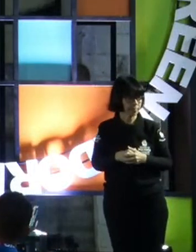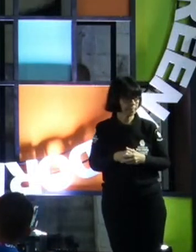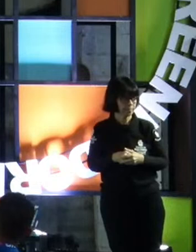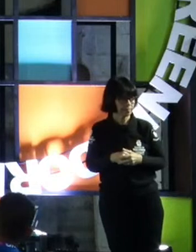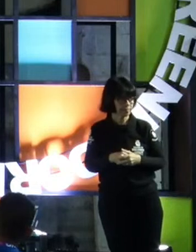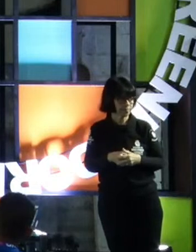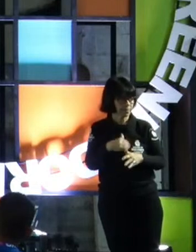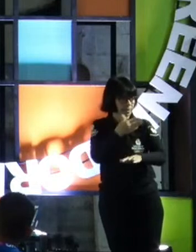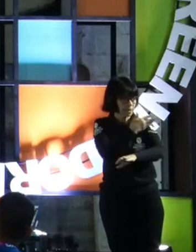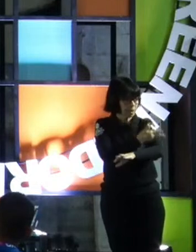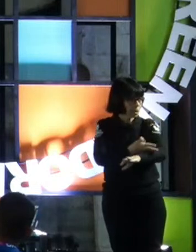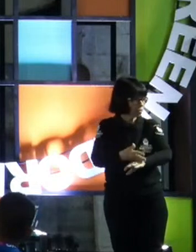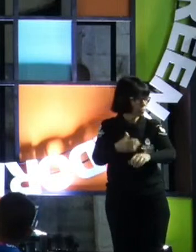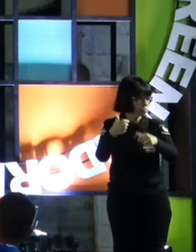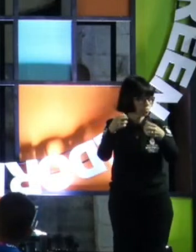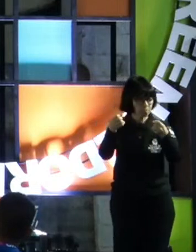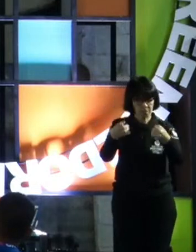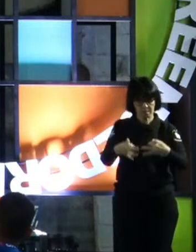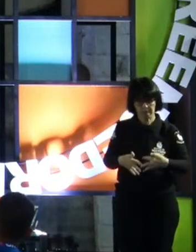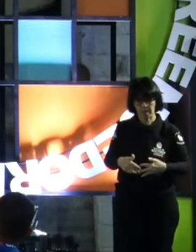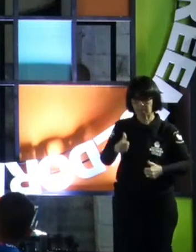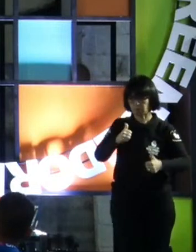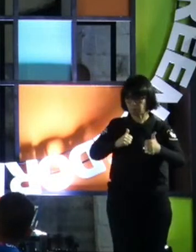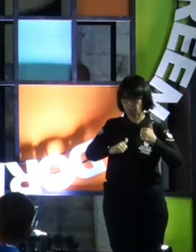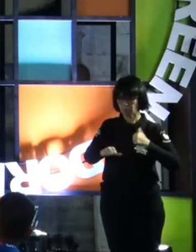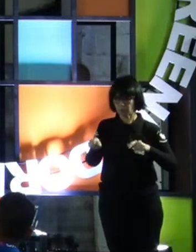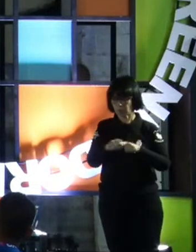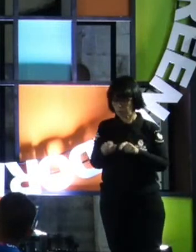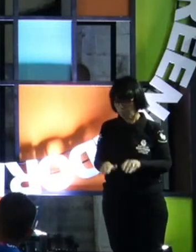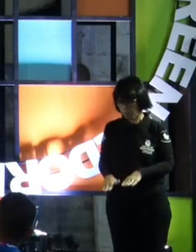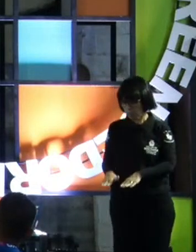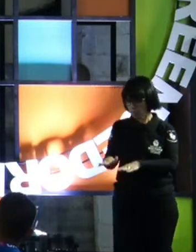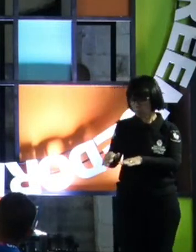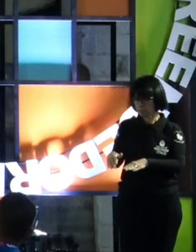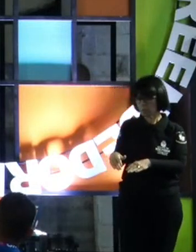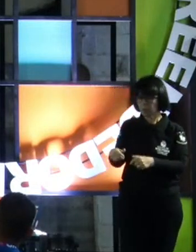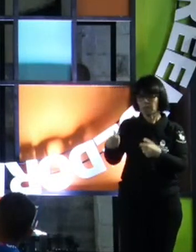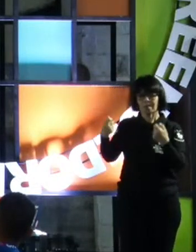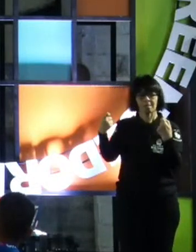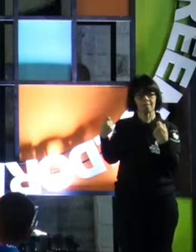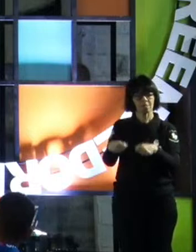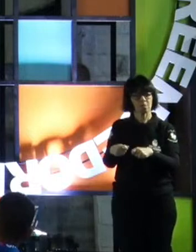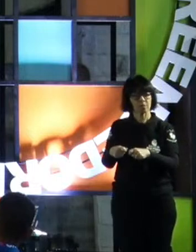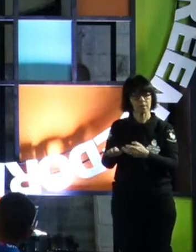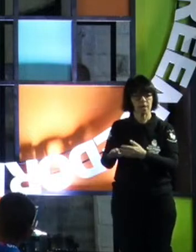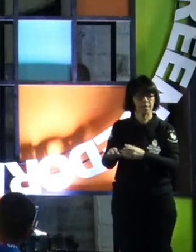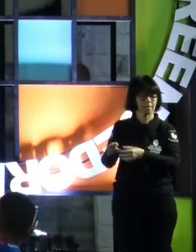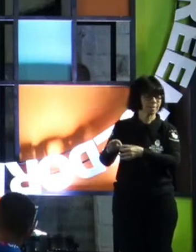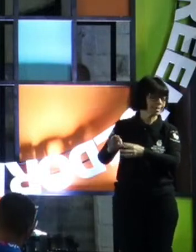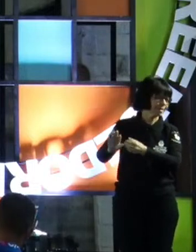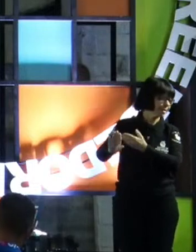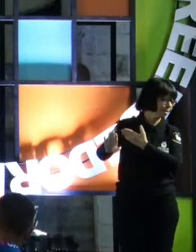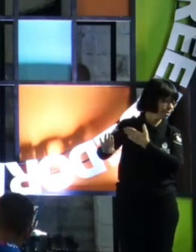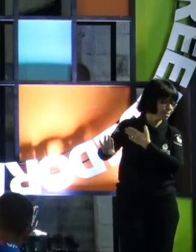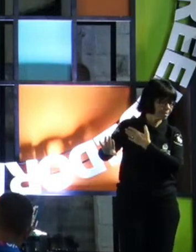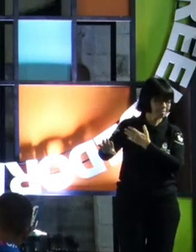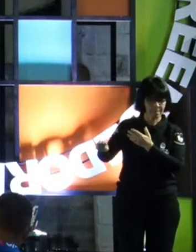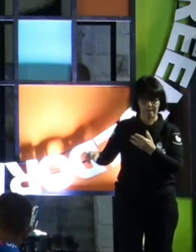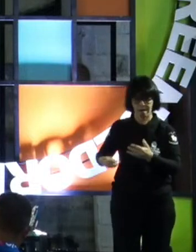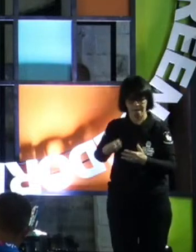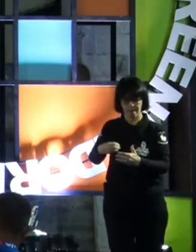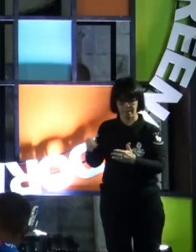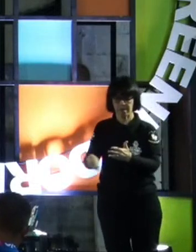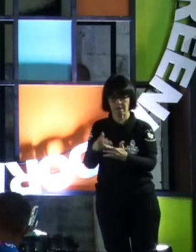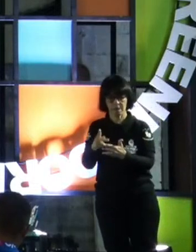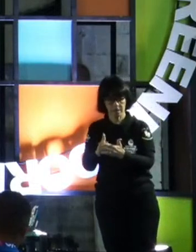Eu costumo dizer que só artistas e crianças são capazes de se desprender da realidade e criar coisas realmente